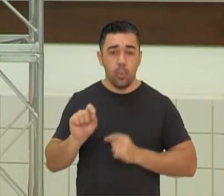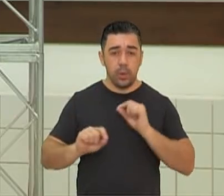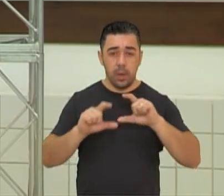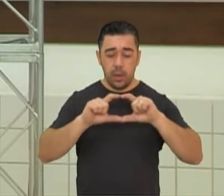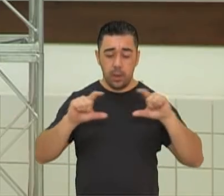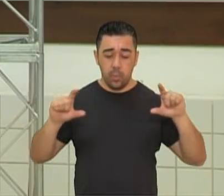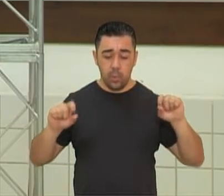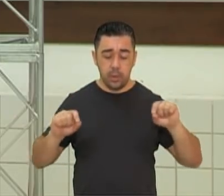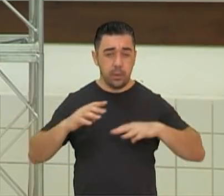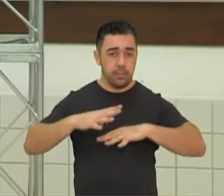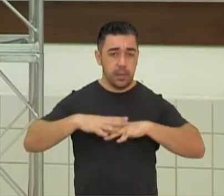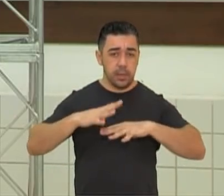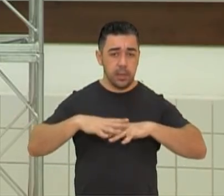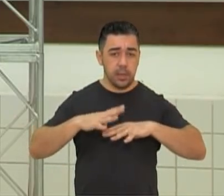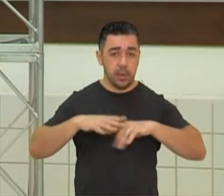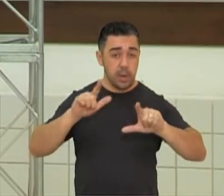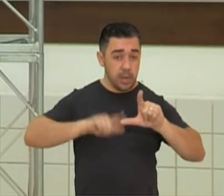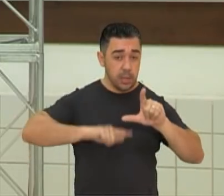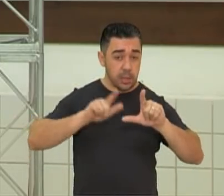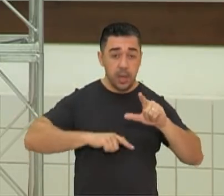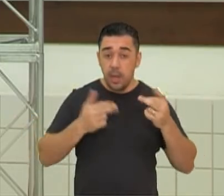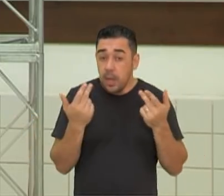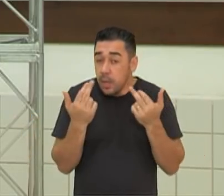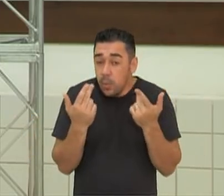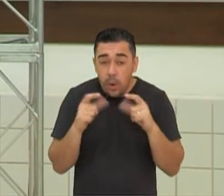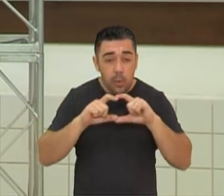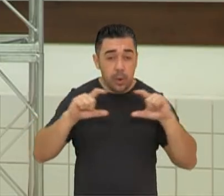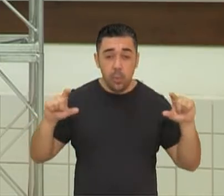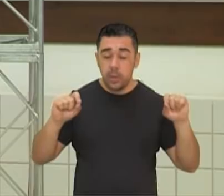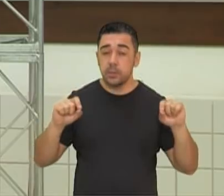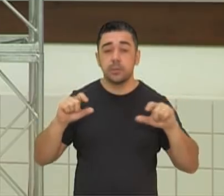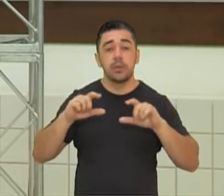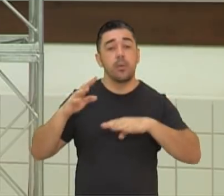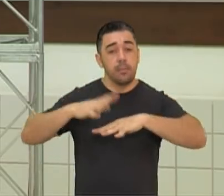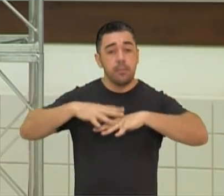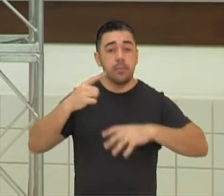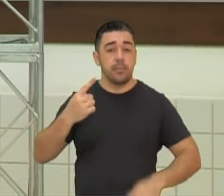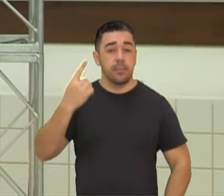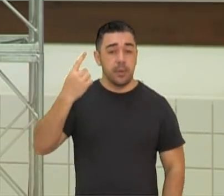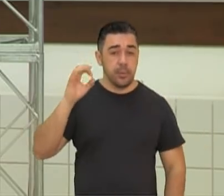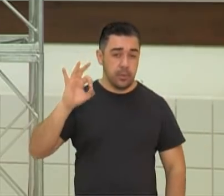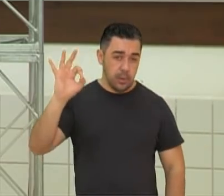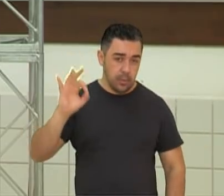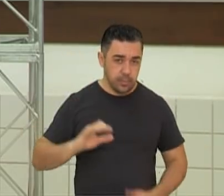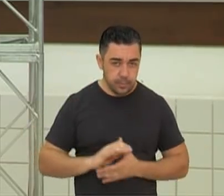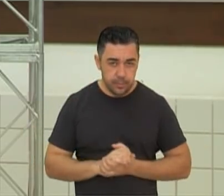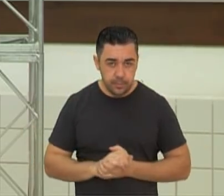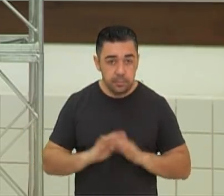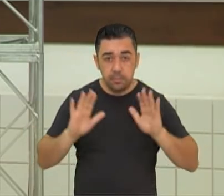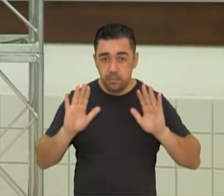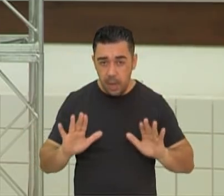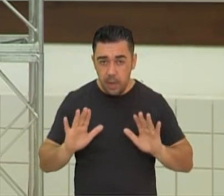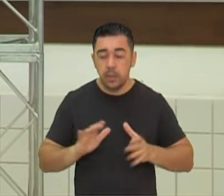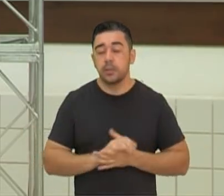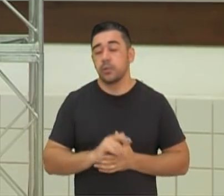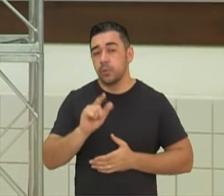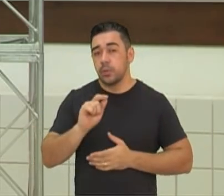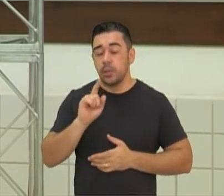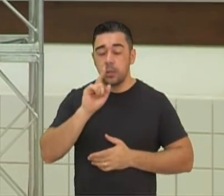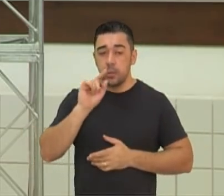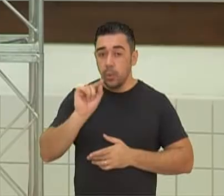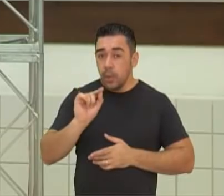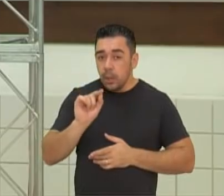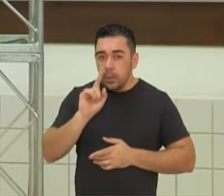ela segue a mesma ideia da equação do primeiro grau, que foi o que a gente já tinha estudado antes. Só que você tem que tomar cuidado com o